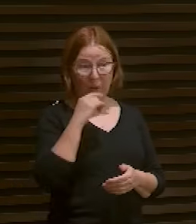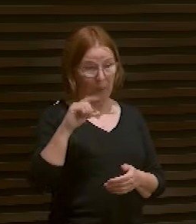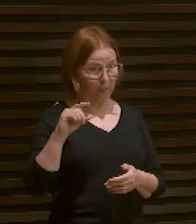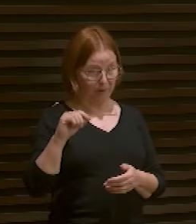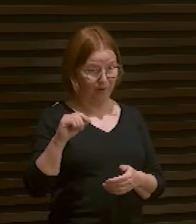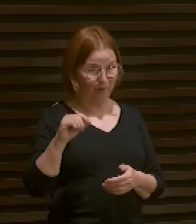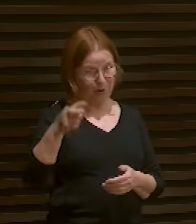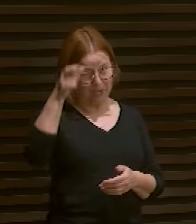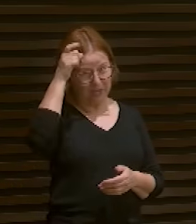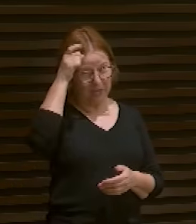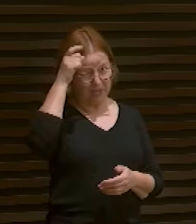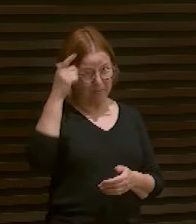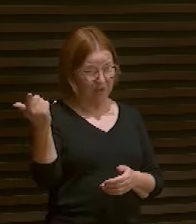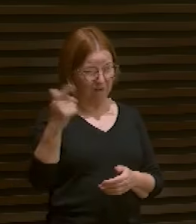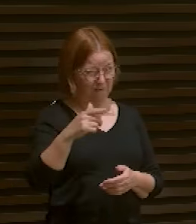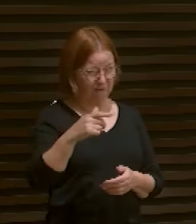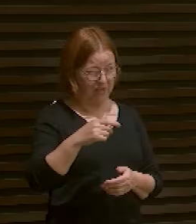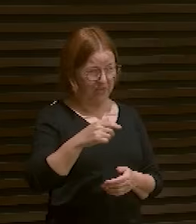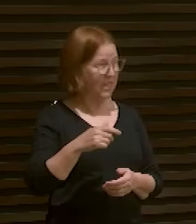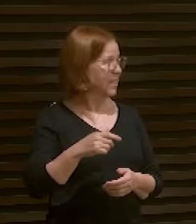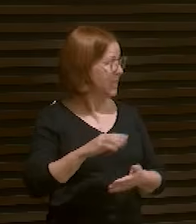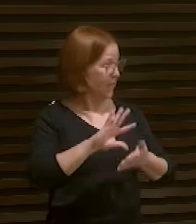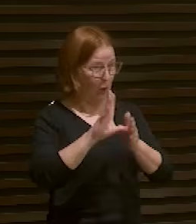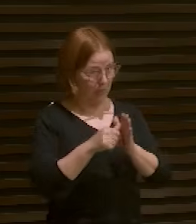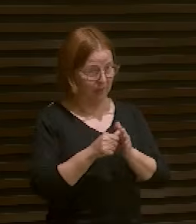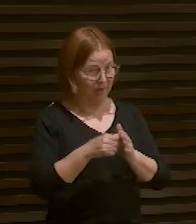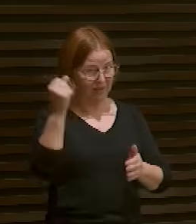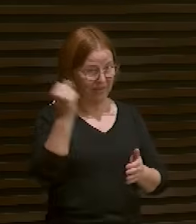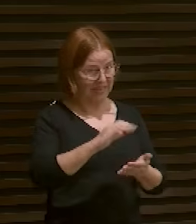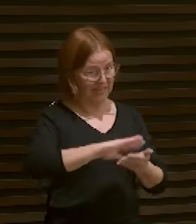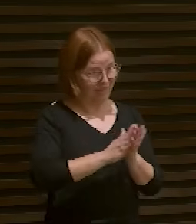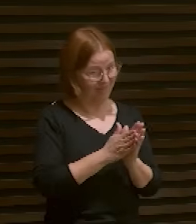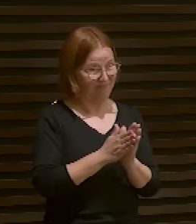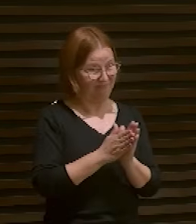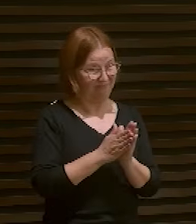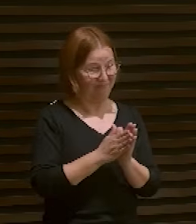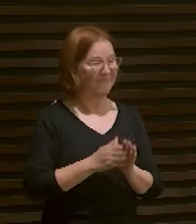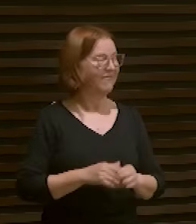o diabo veio para fazer o que mesmo? Roubar e destruir.